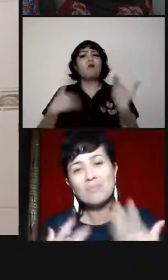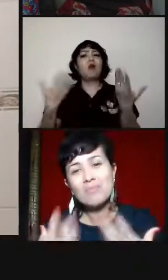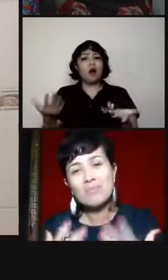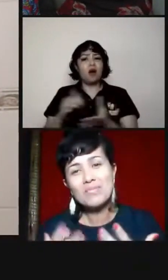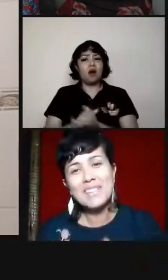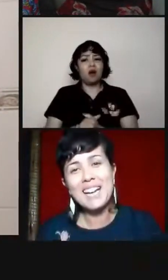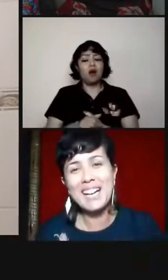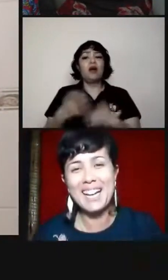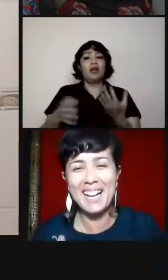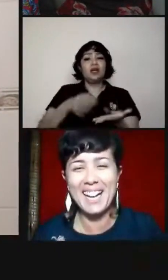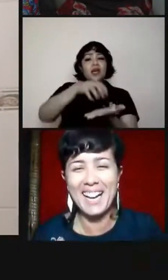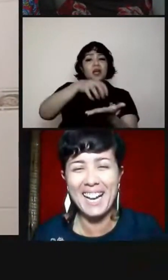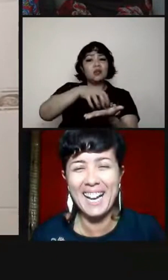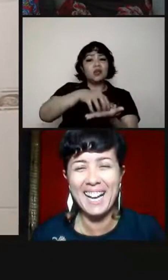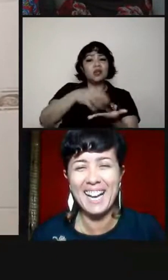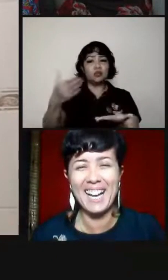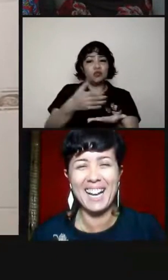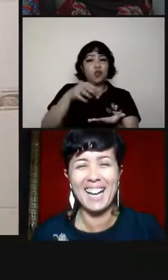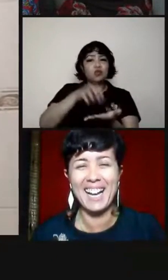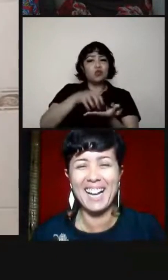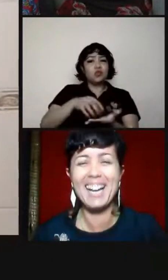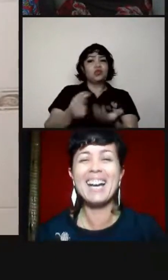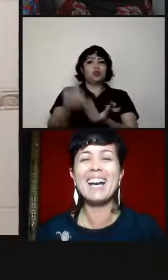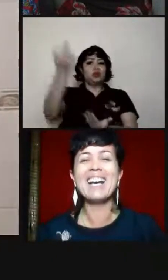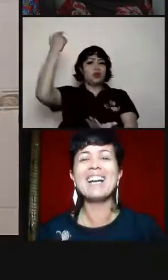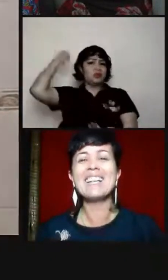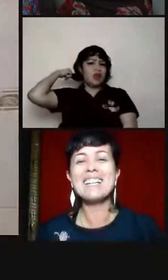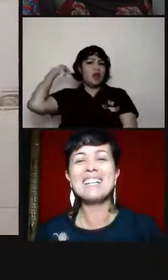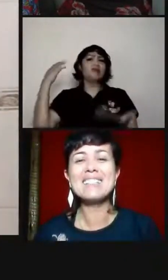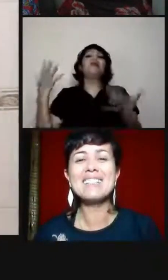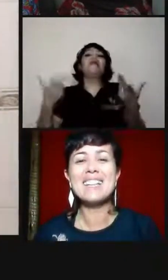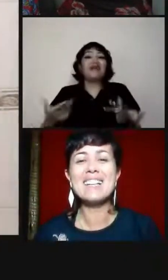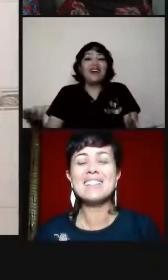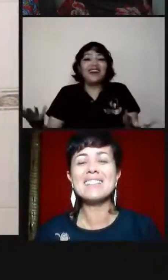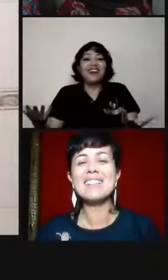de hoje, o centrão do passado, por